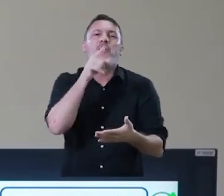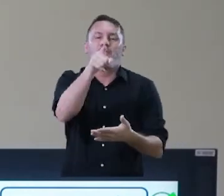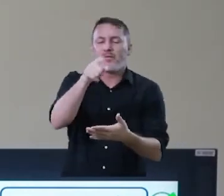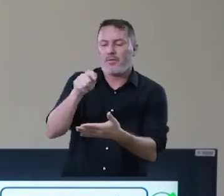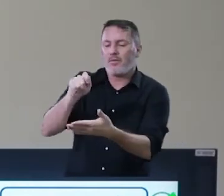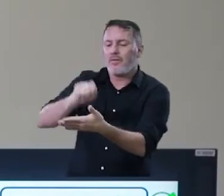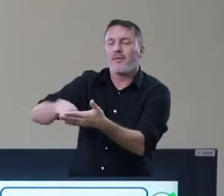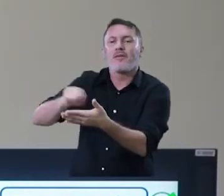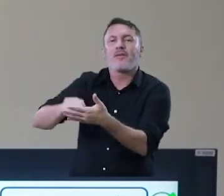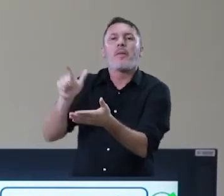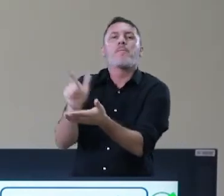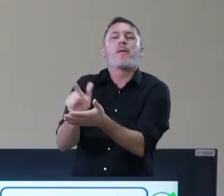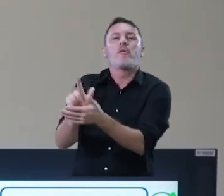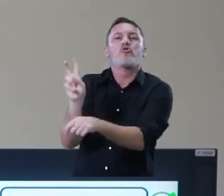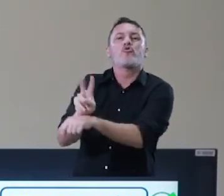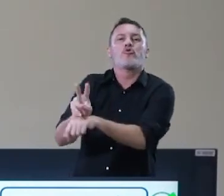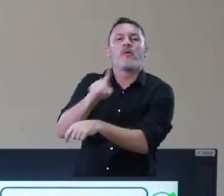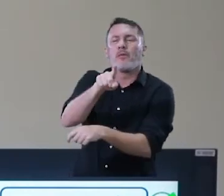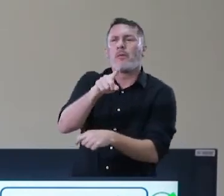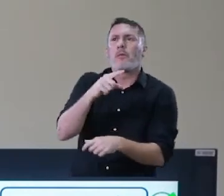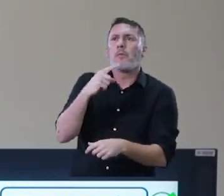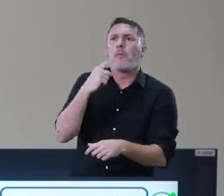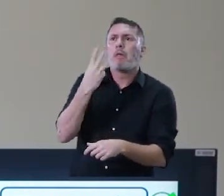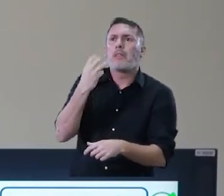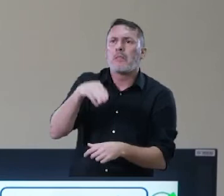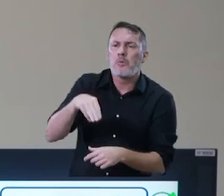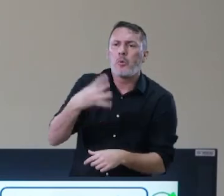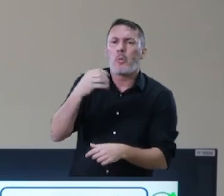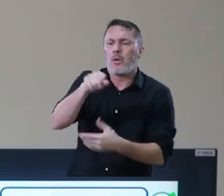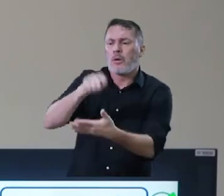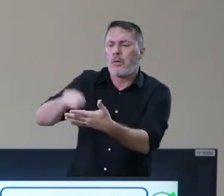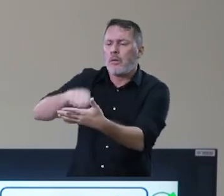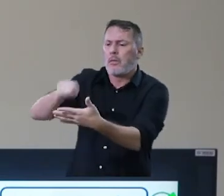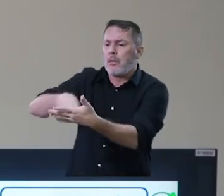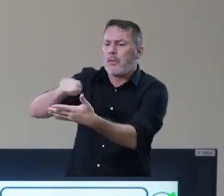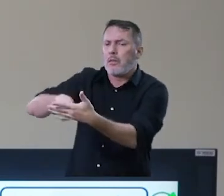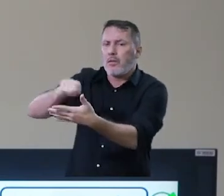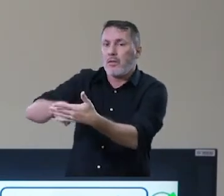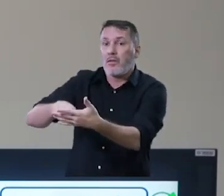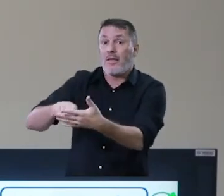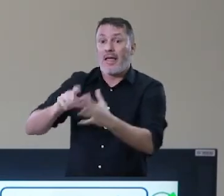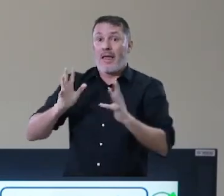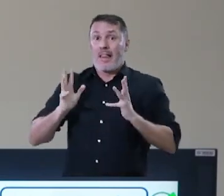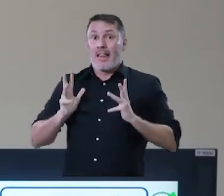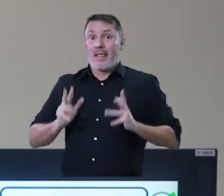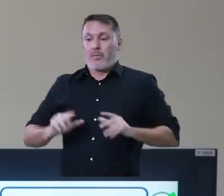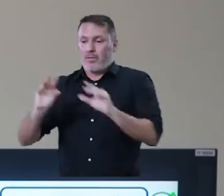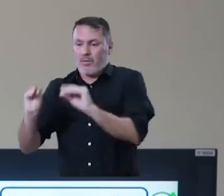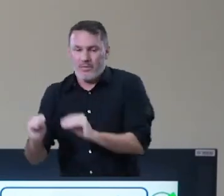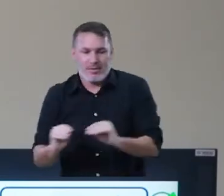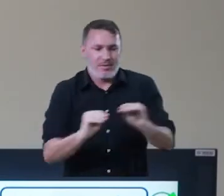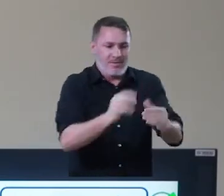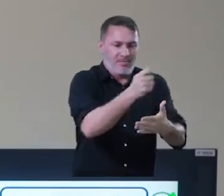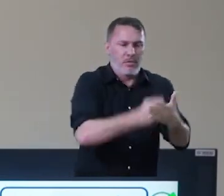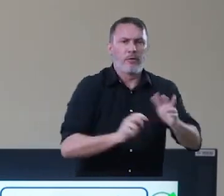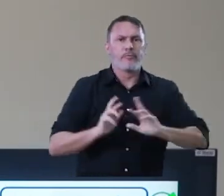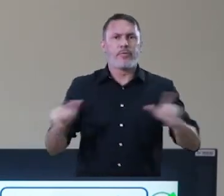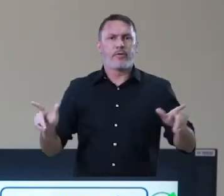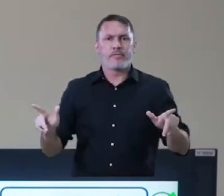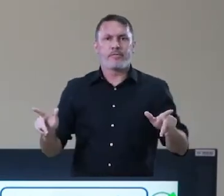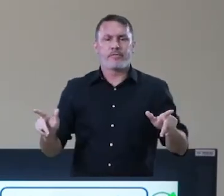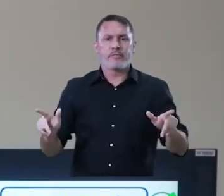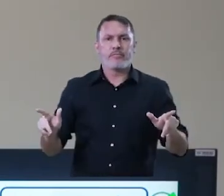rascunho, gastou ali 30, 40, 50 minutos fazendo rascunho, não é? Quando vai passar a limpo, faz um texto